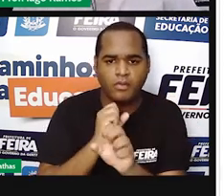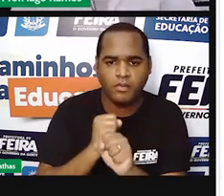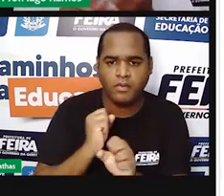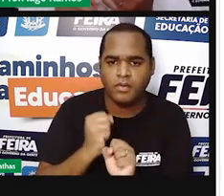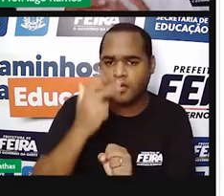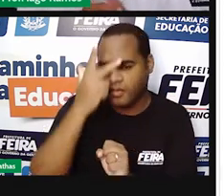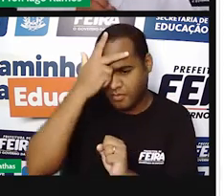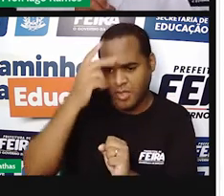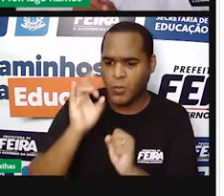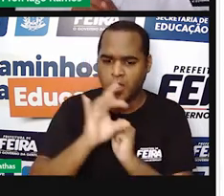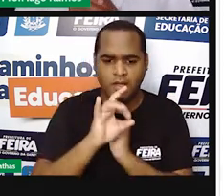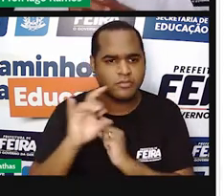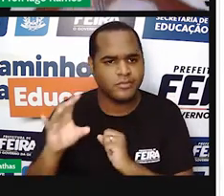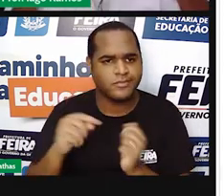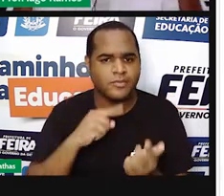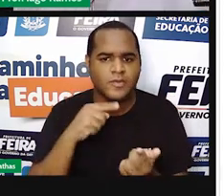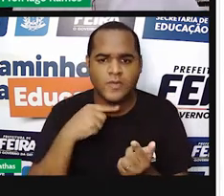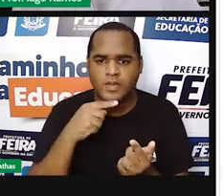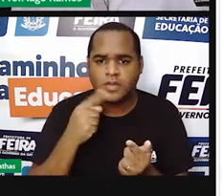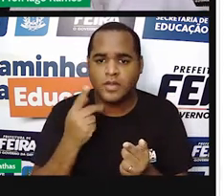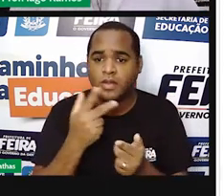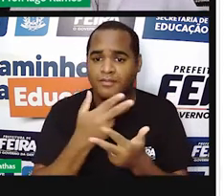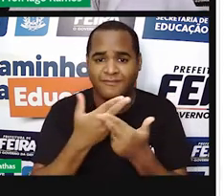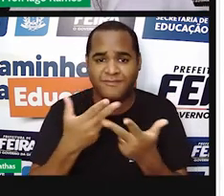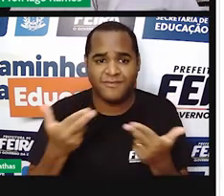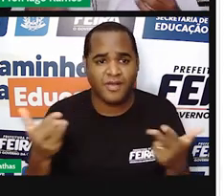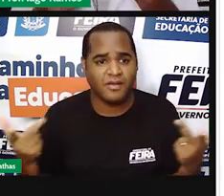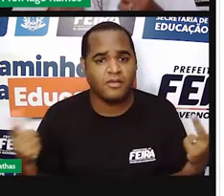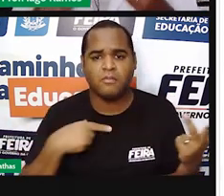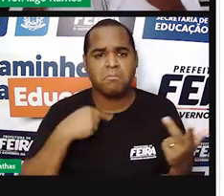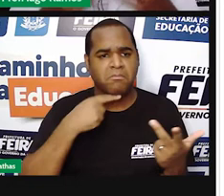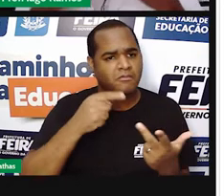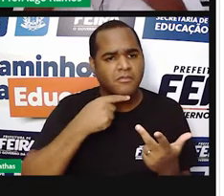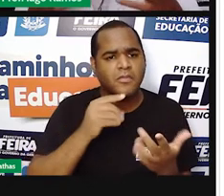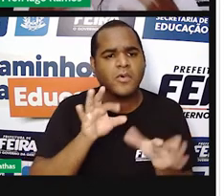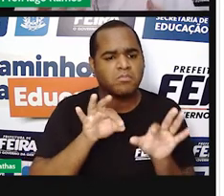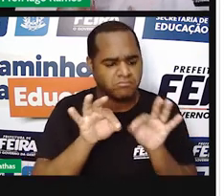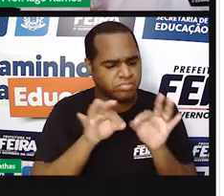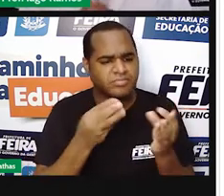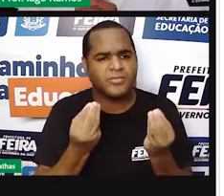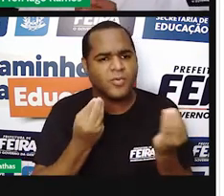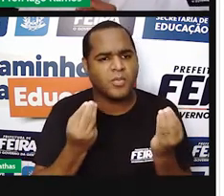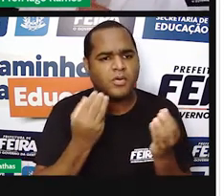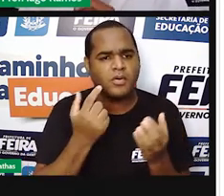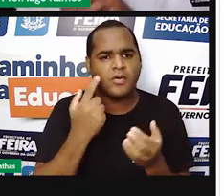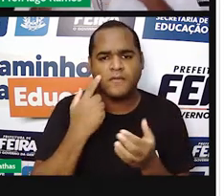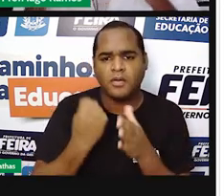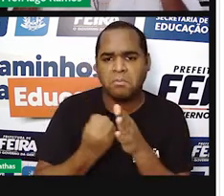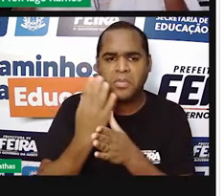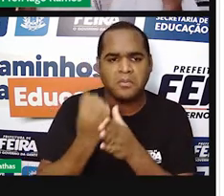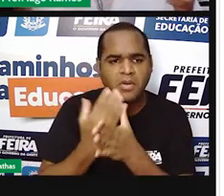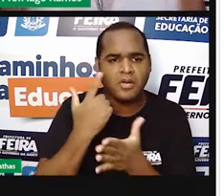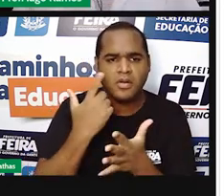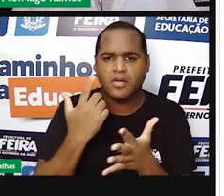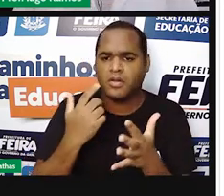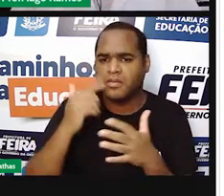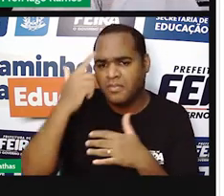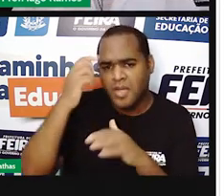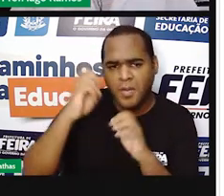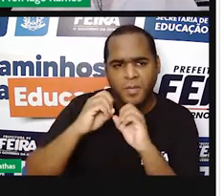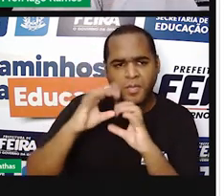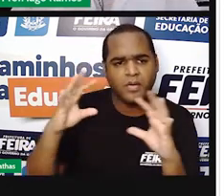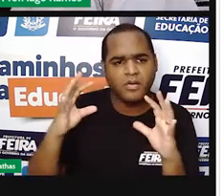quantidade de placas de um por um vai dar muito a placa professora que tem um como é que eu vou descobrir quantas